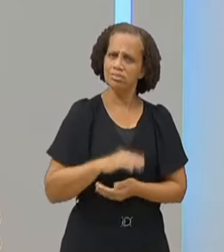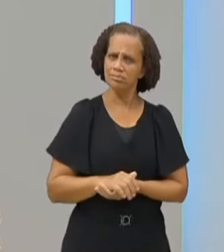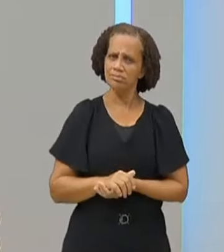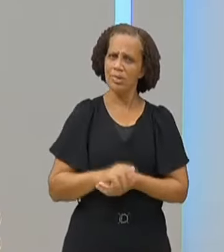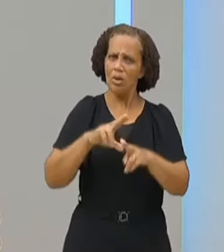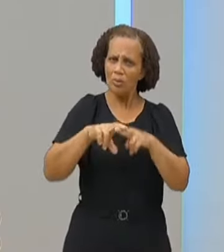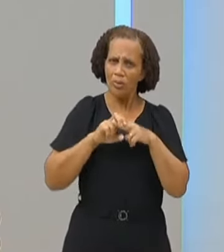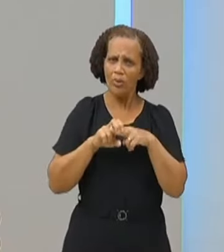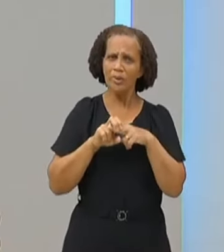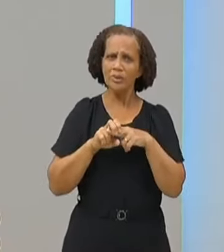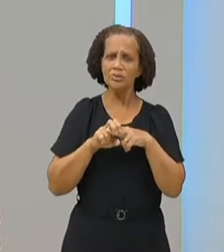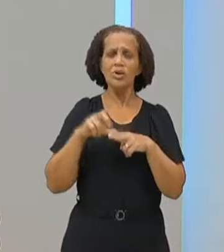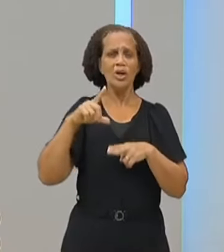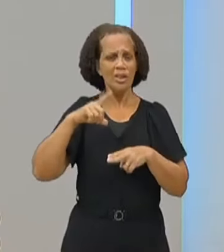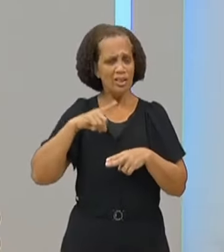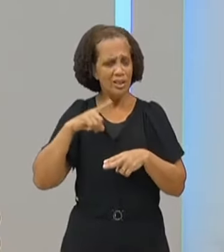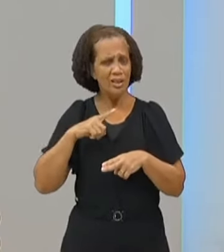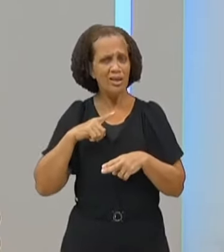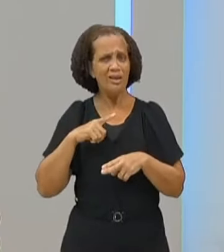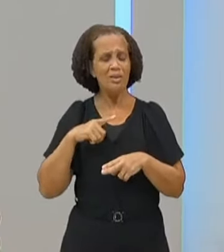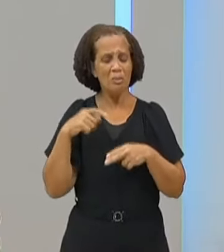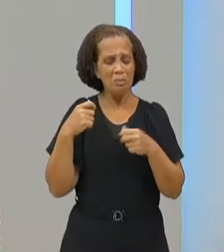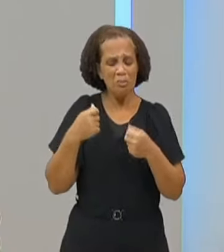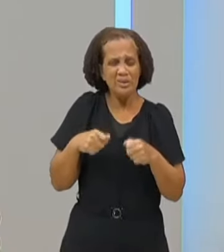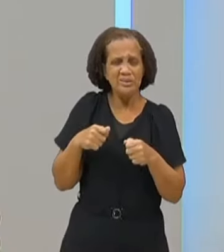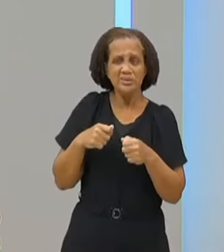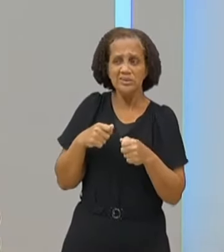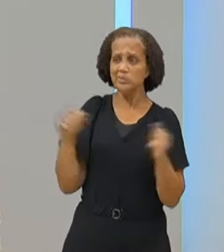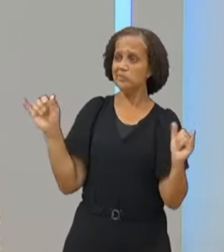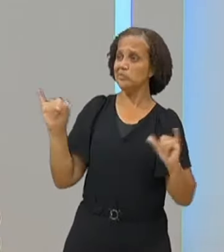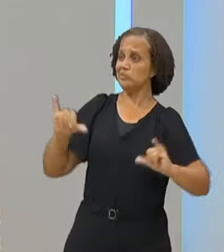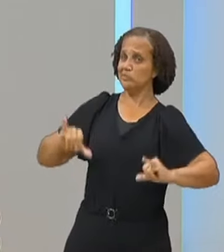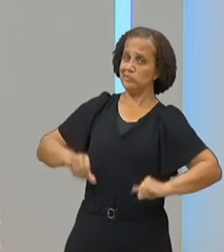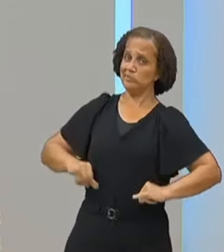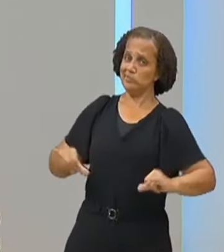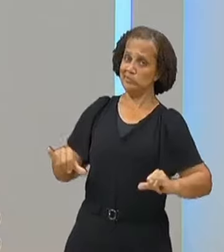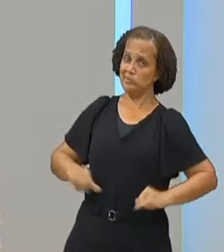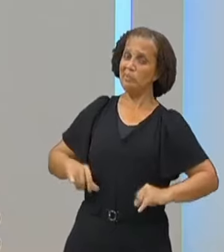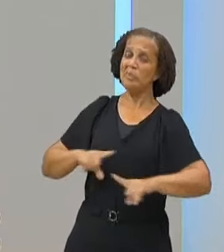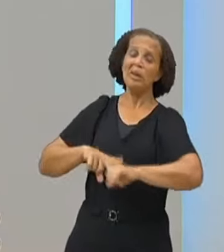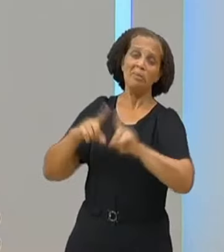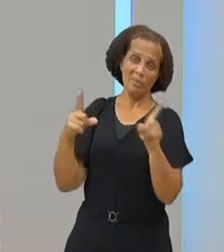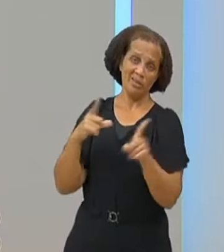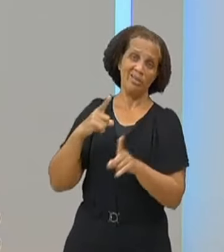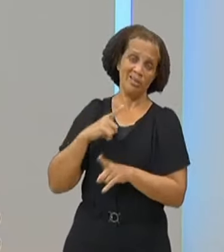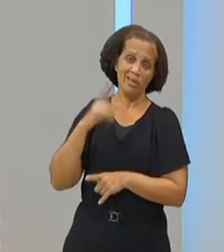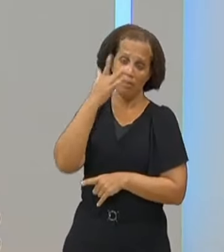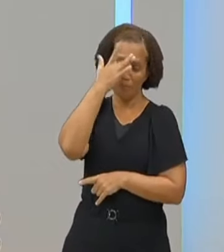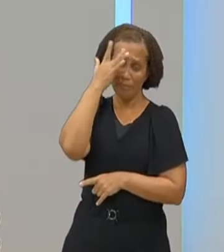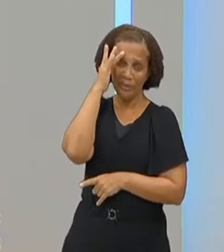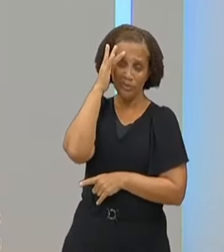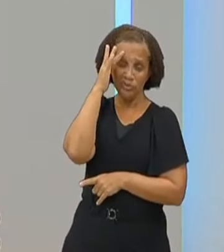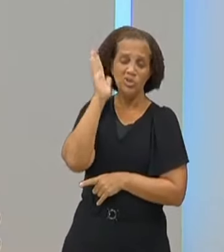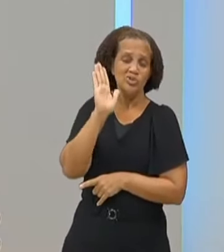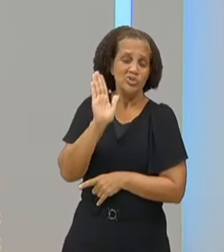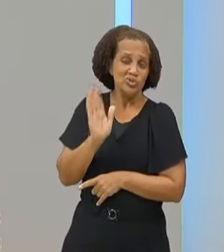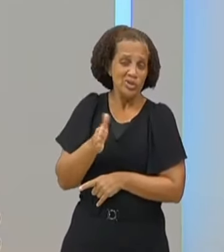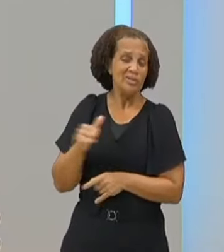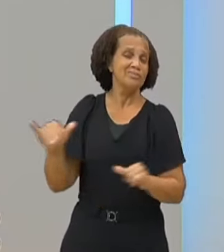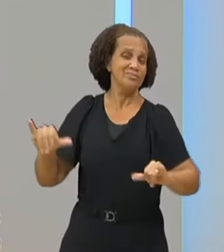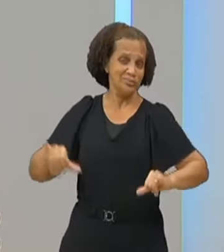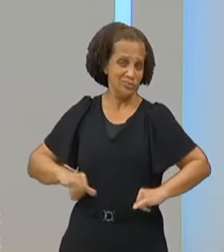isto, como já disse, há um preço a pagar, mas outros já sofreram